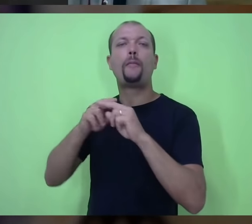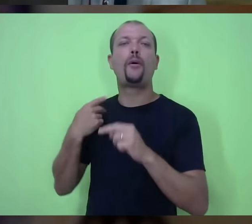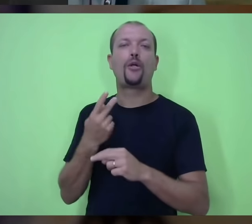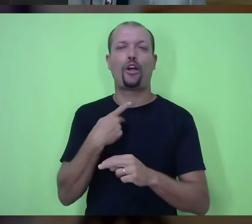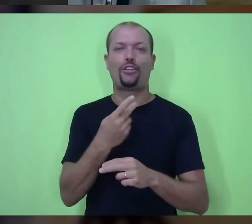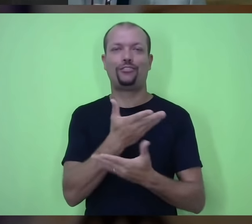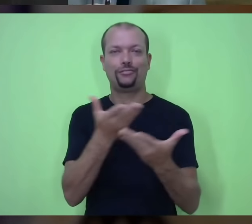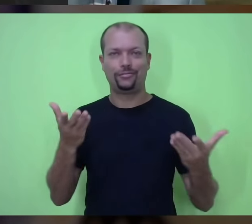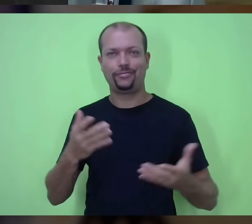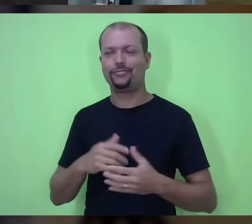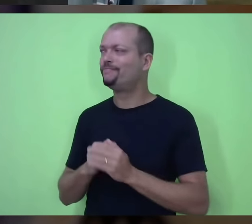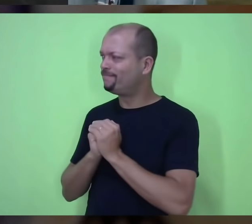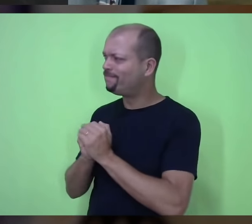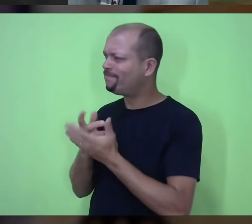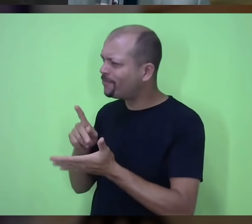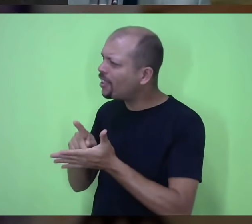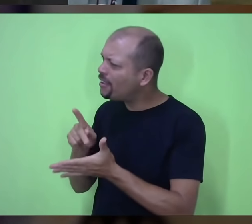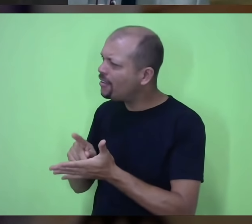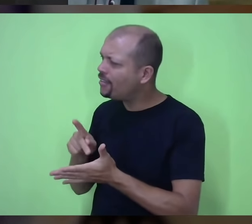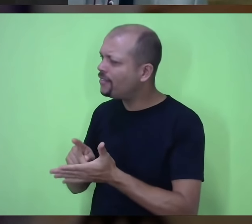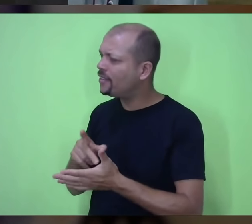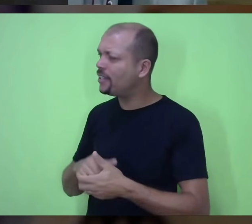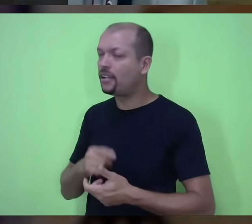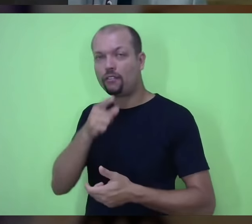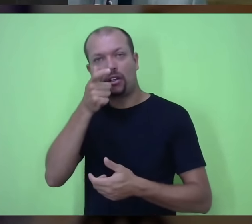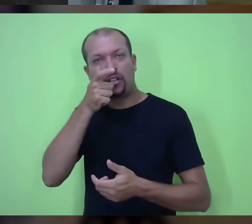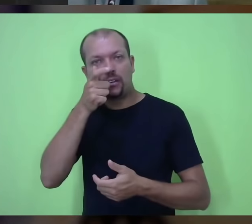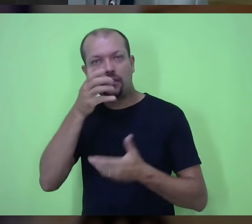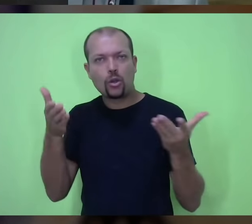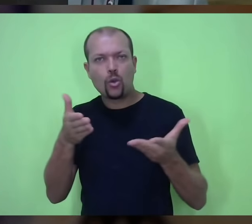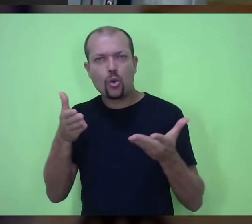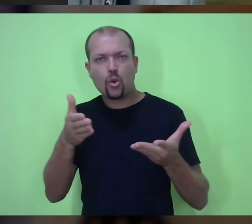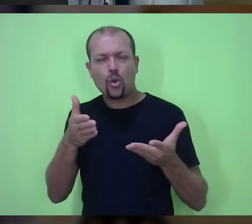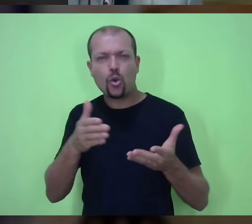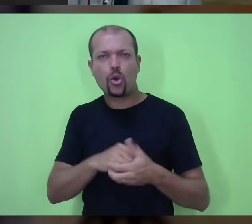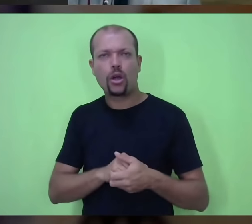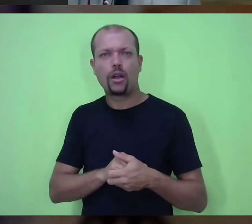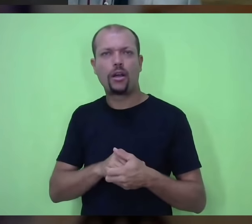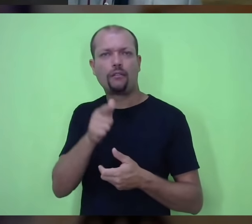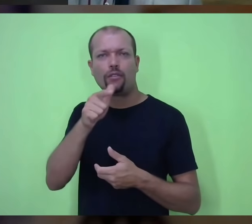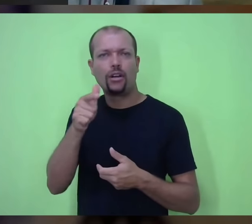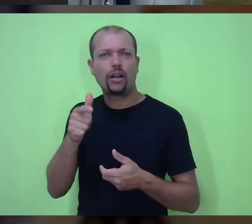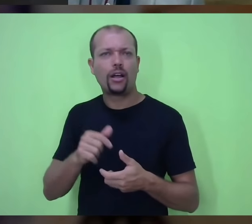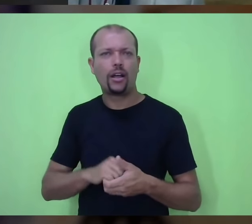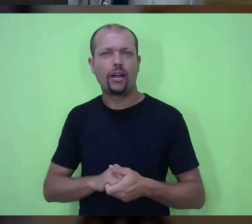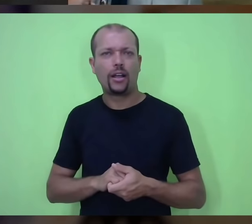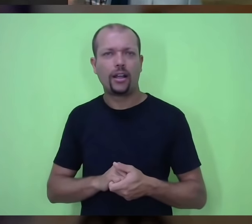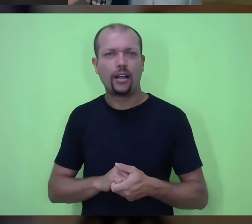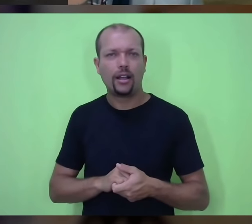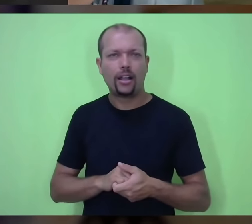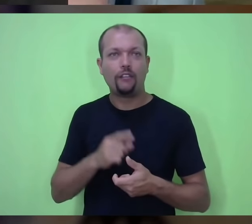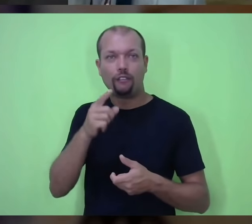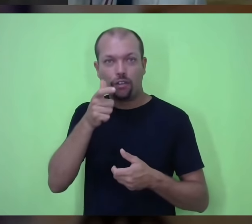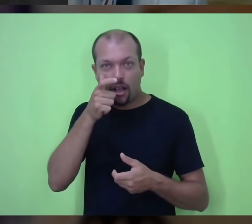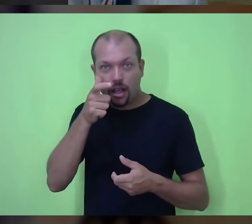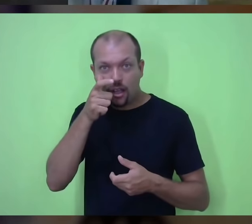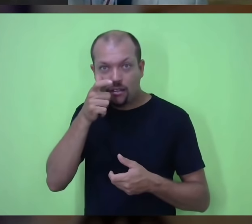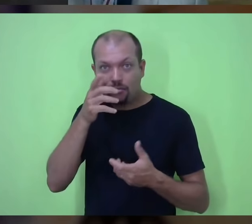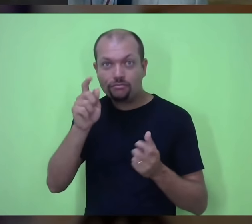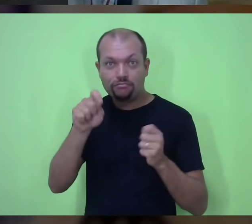favor, né? Amém. Essa é a verdade para você que nos acompanha. Portanto, você não tem alguém longe, mas você tem alguém